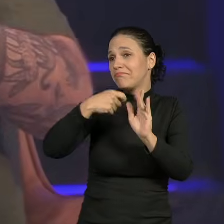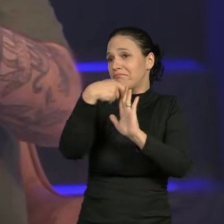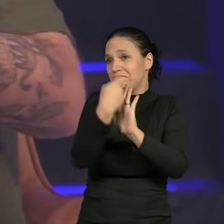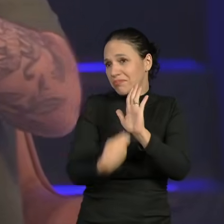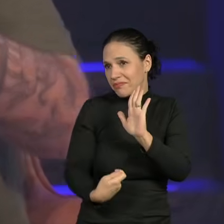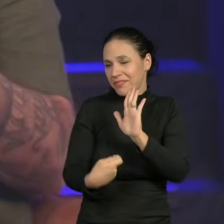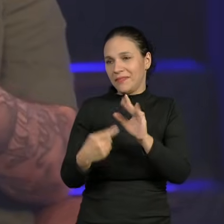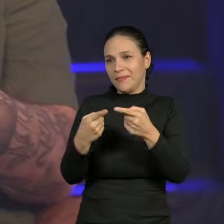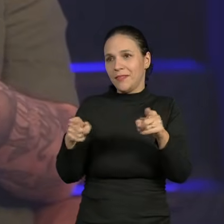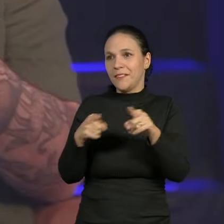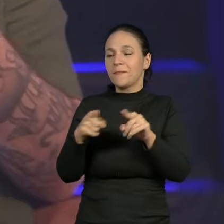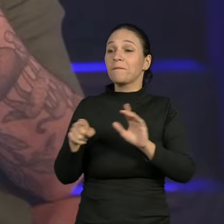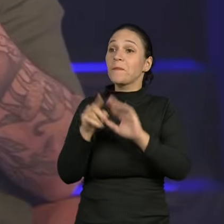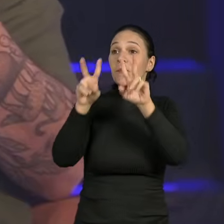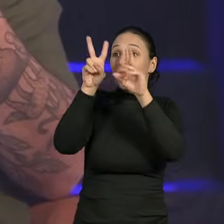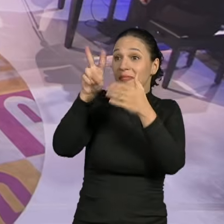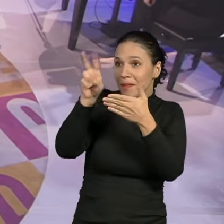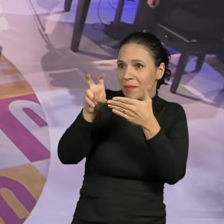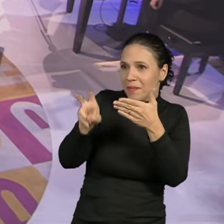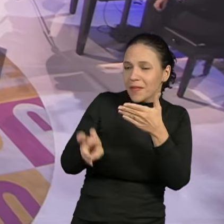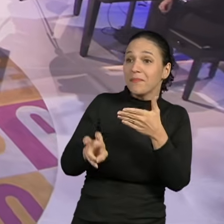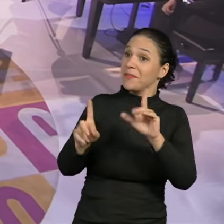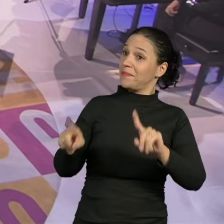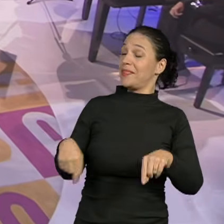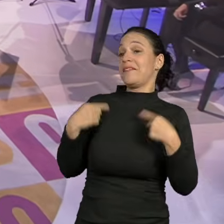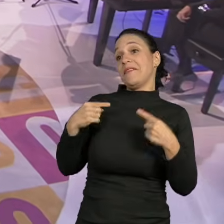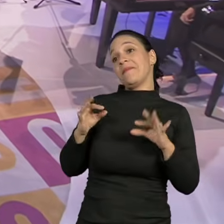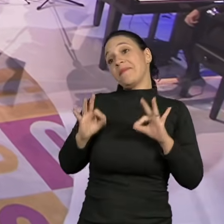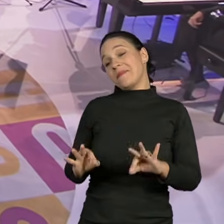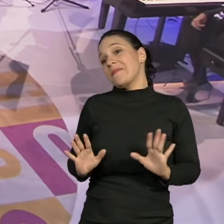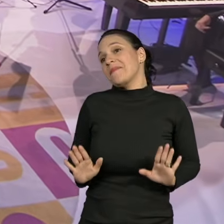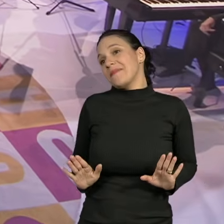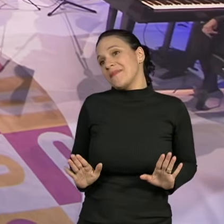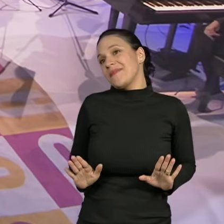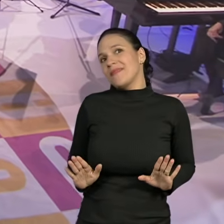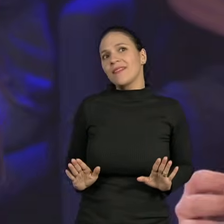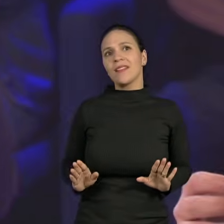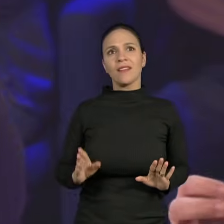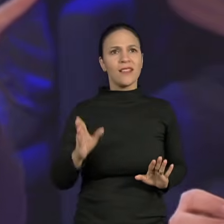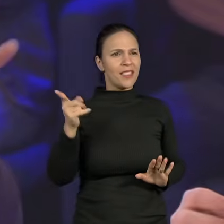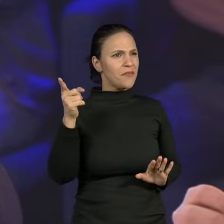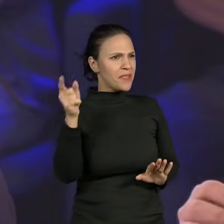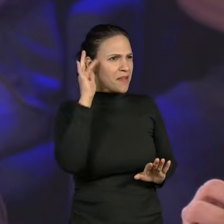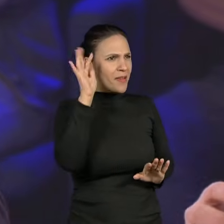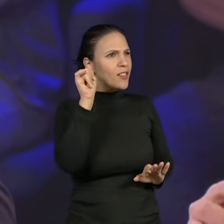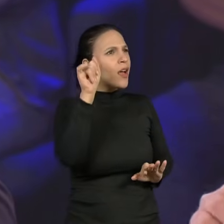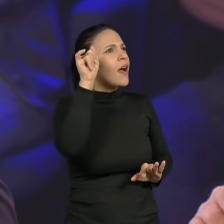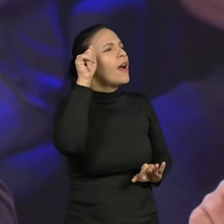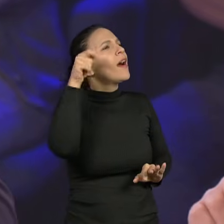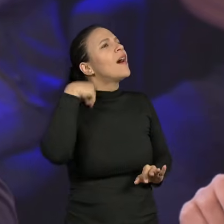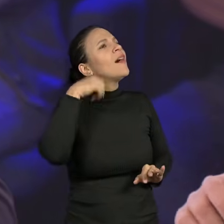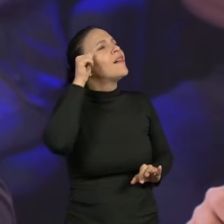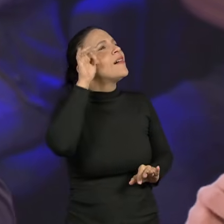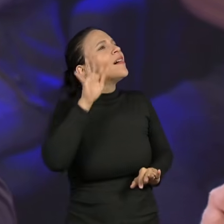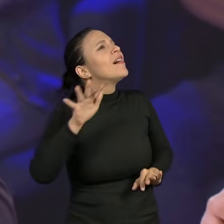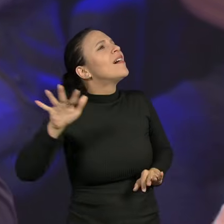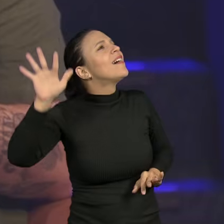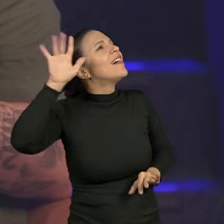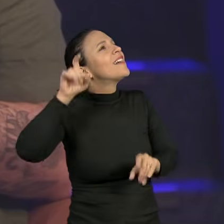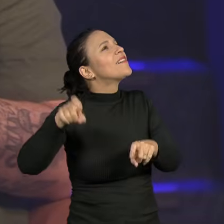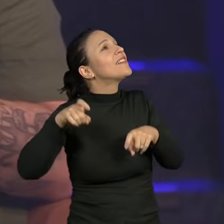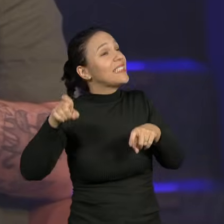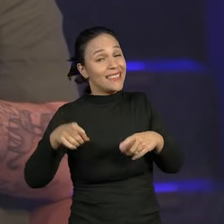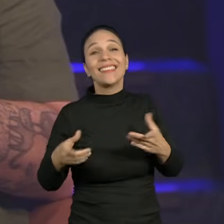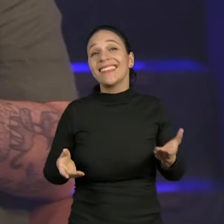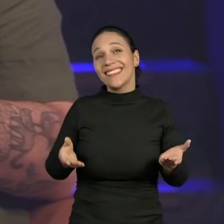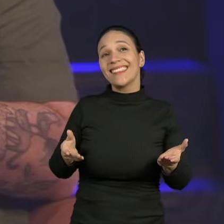E vieram esses temas e foi um desafio, assim, porque eu não... Você visualizava uma Fazendinha quando você estava compondo? Visualizava.